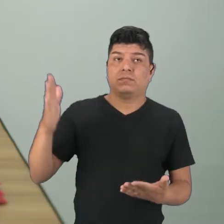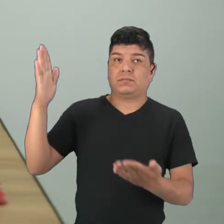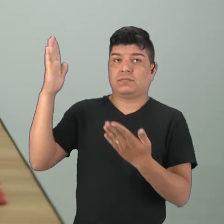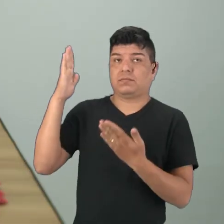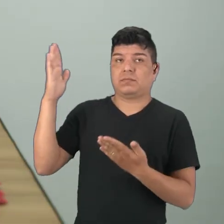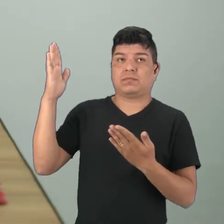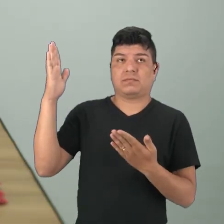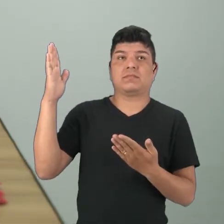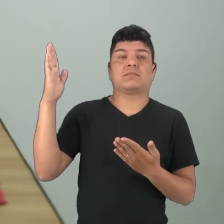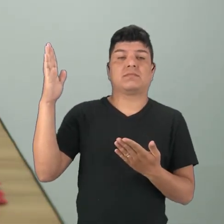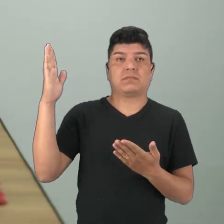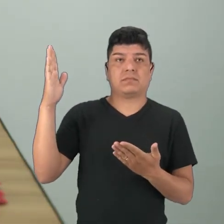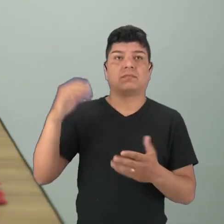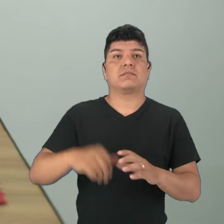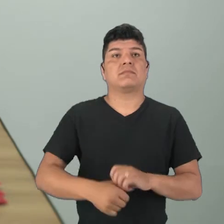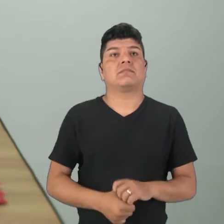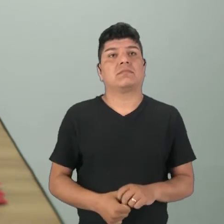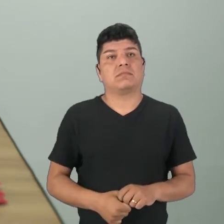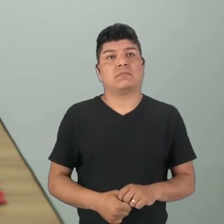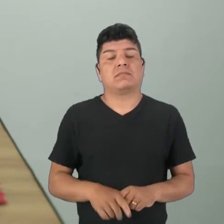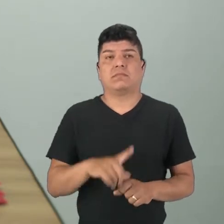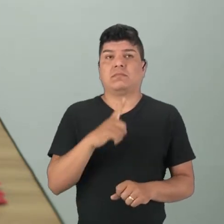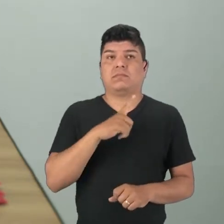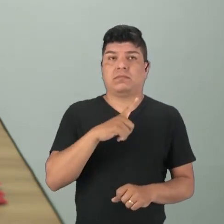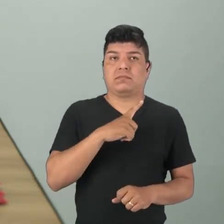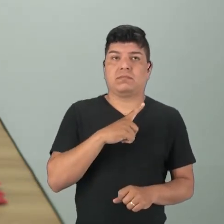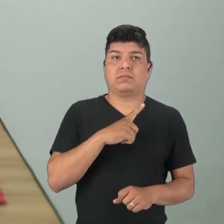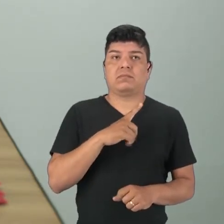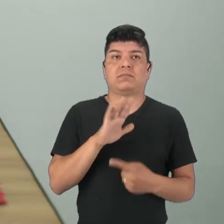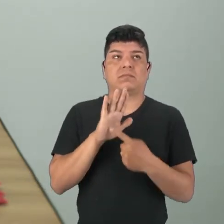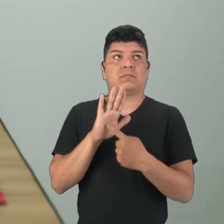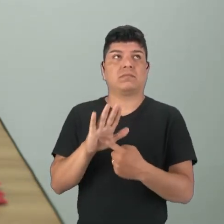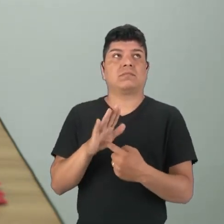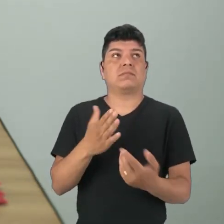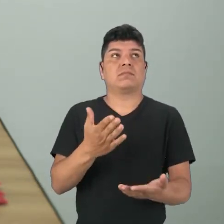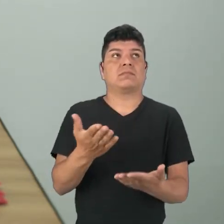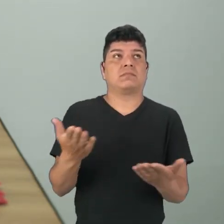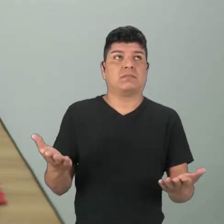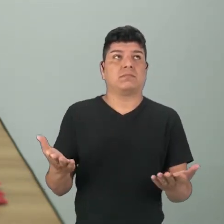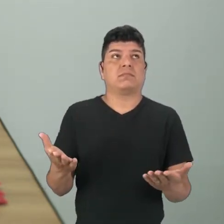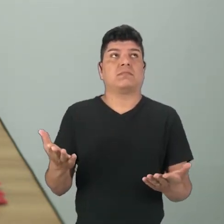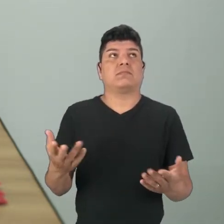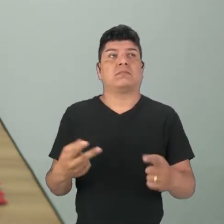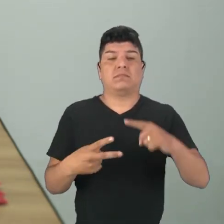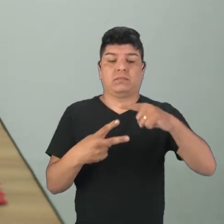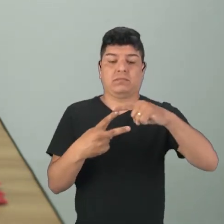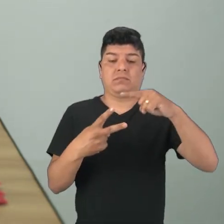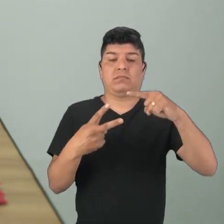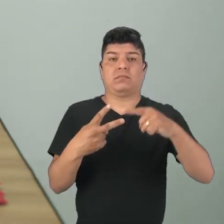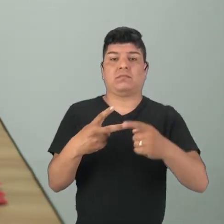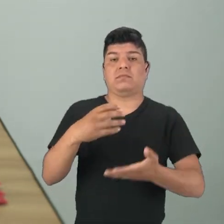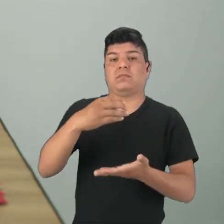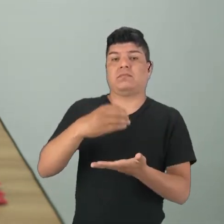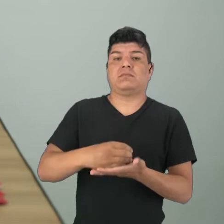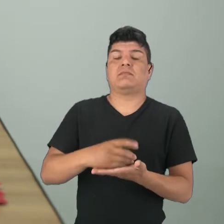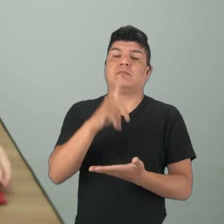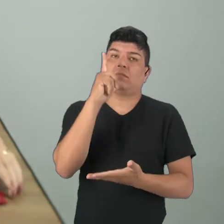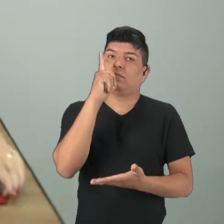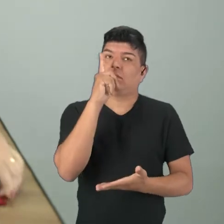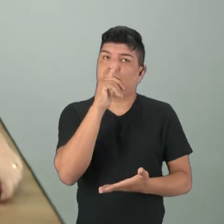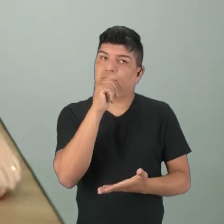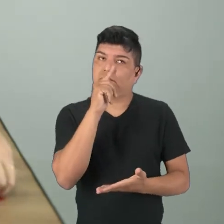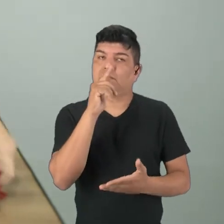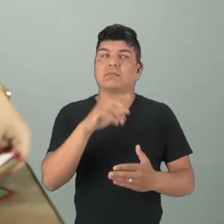aqui, agora veja aqui comigo, né? Eu tenho, para a gente mostrar aqui, eu tenho 2 copos com água.